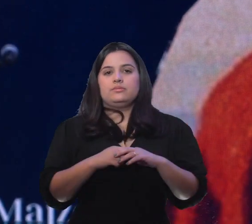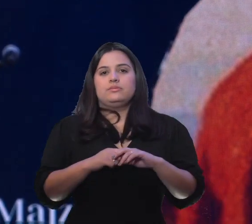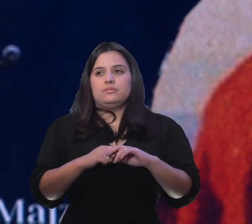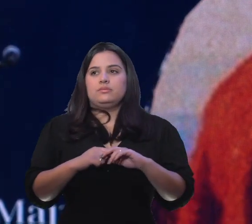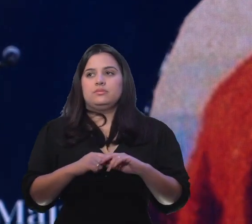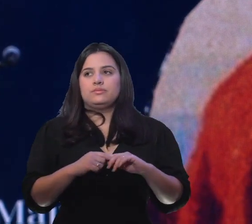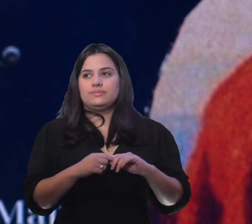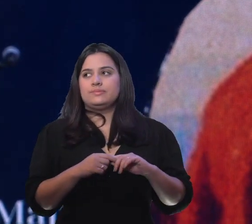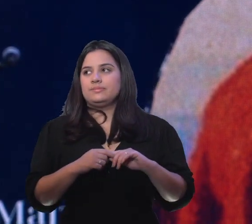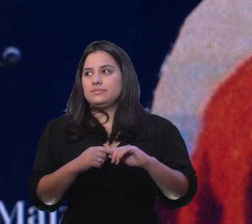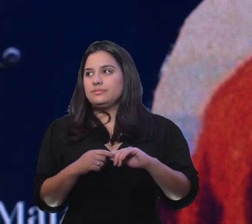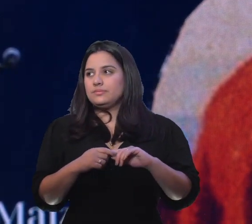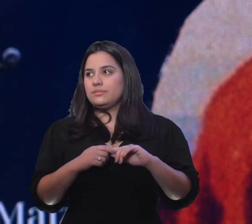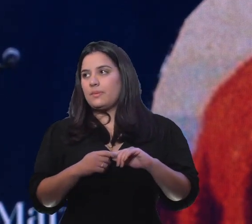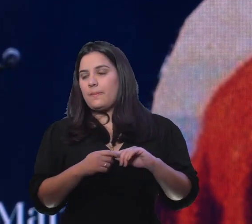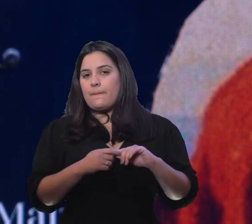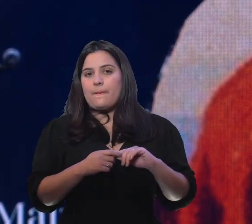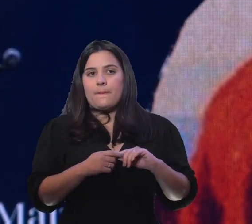Faz silêncio.